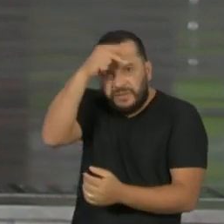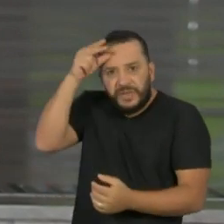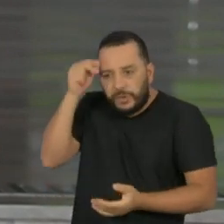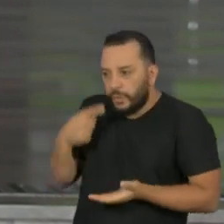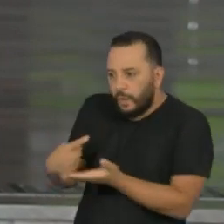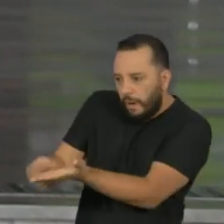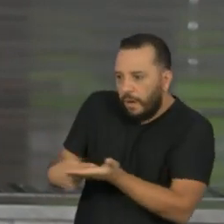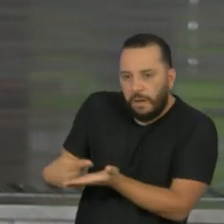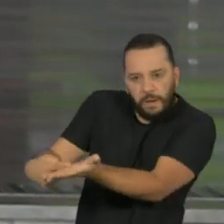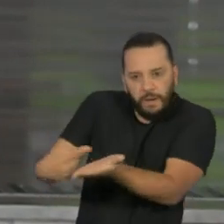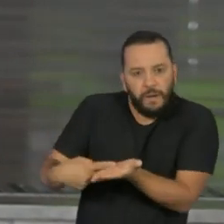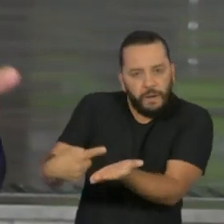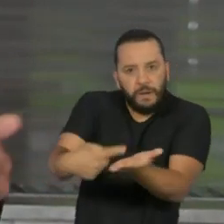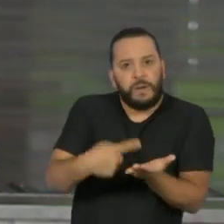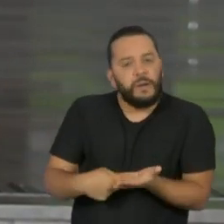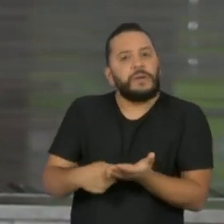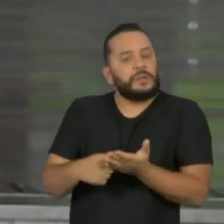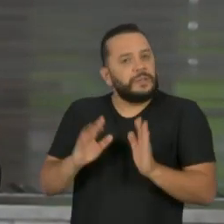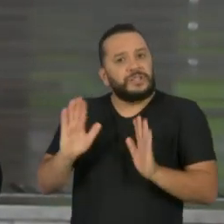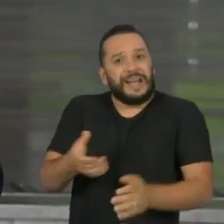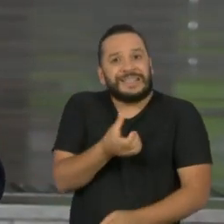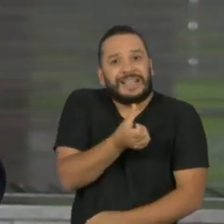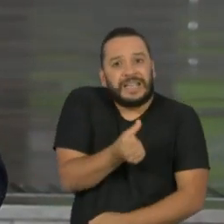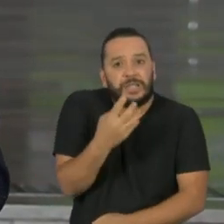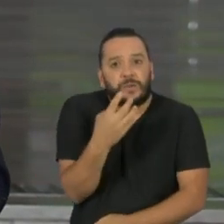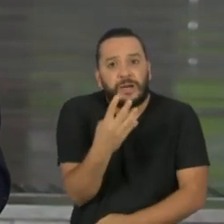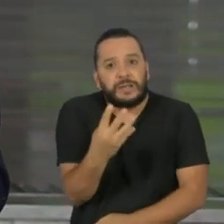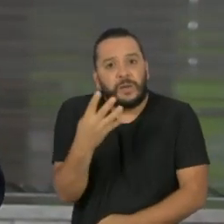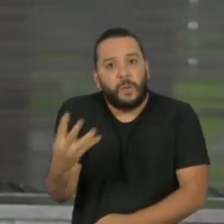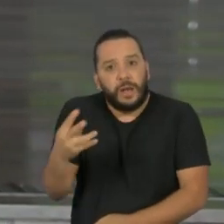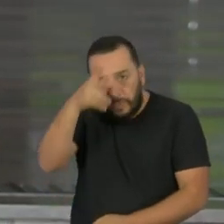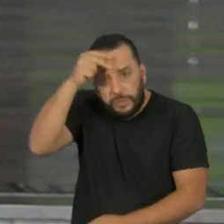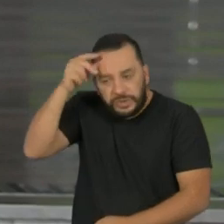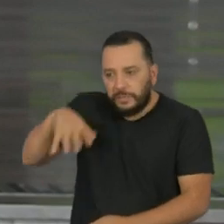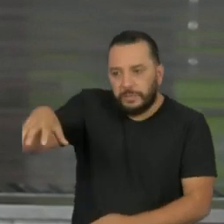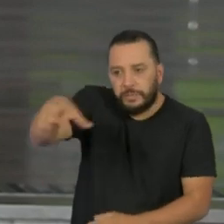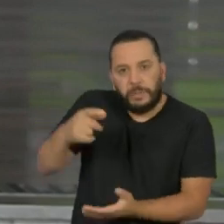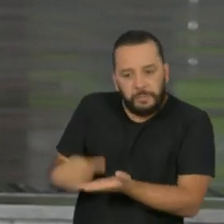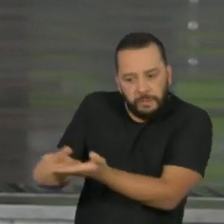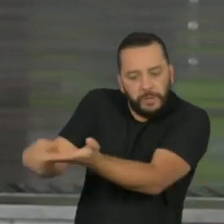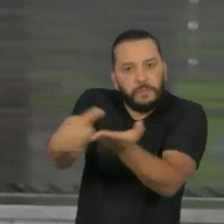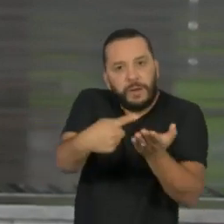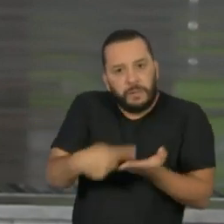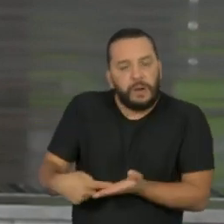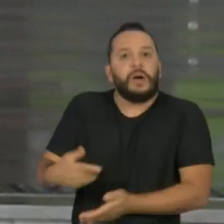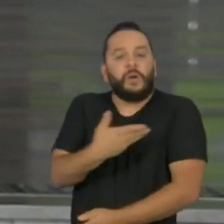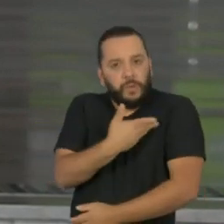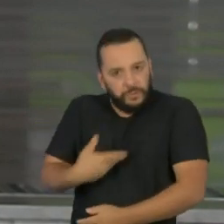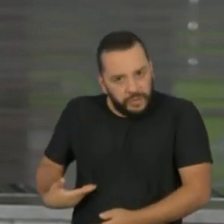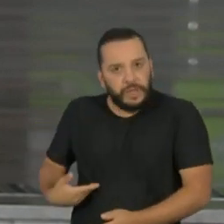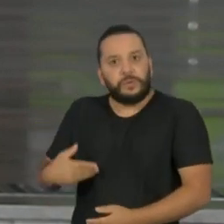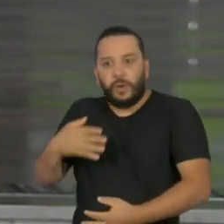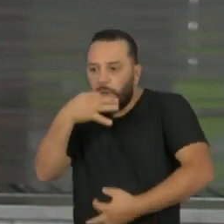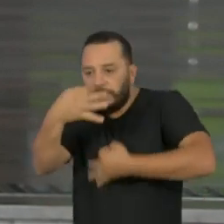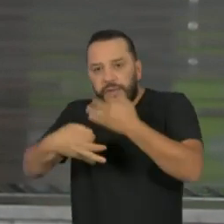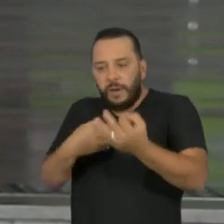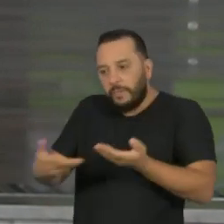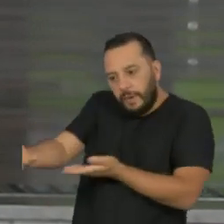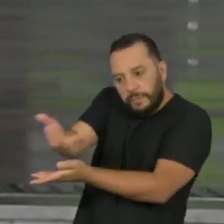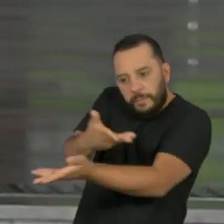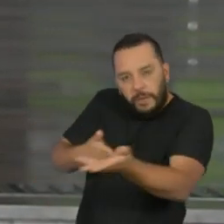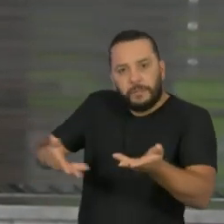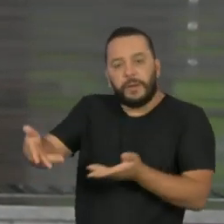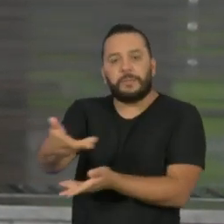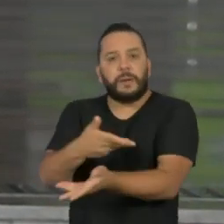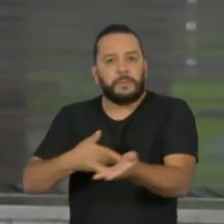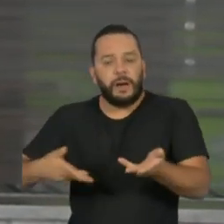os demais prefeitos e prefeitas de 644 municípios, e também os governadores têm trocado opiniões e feito